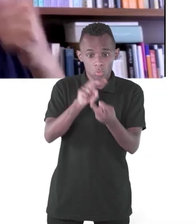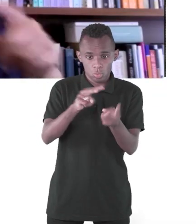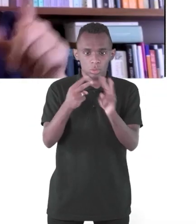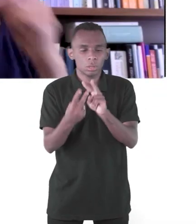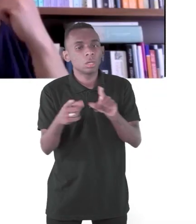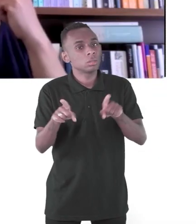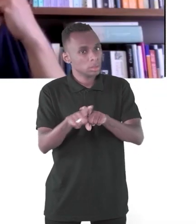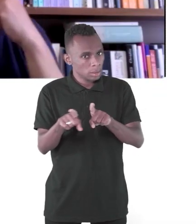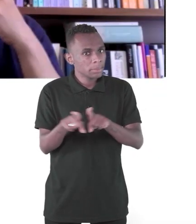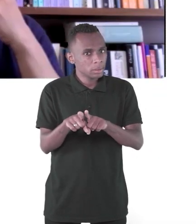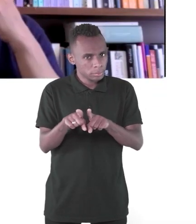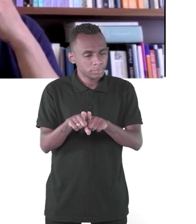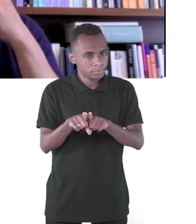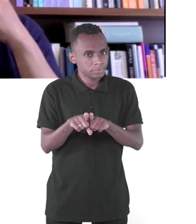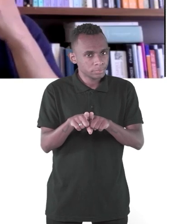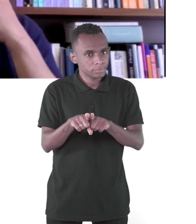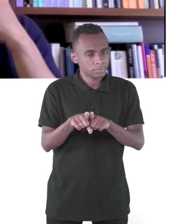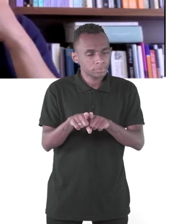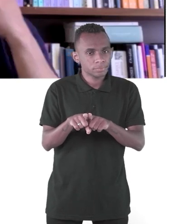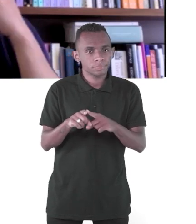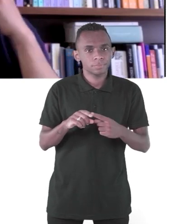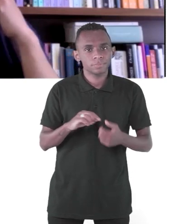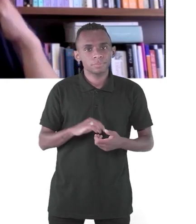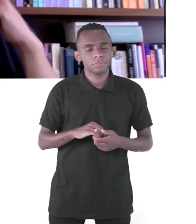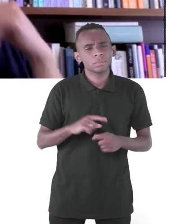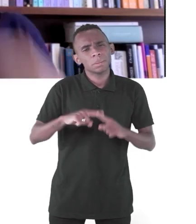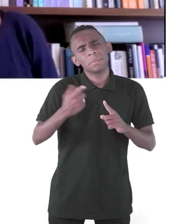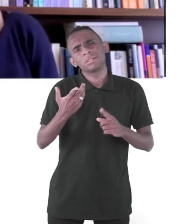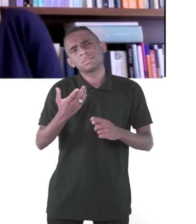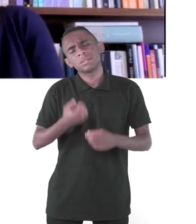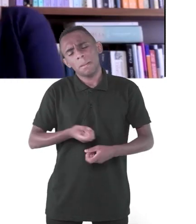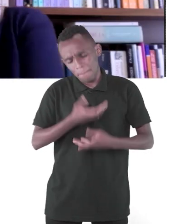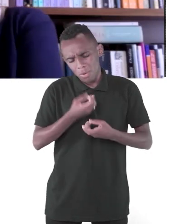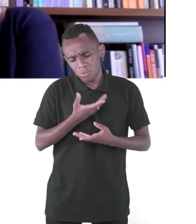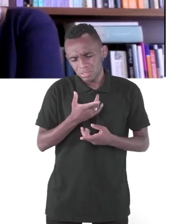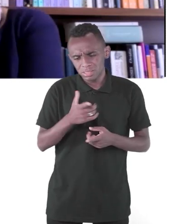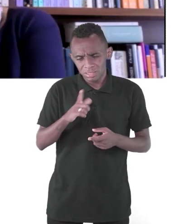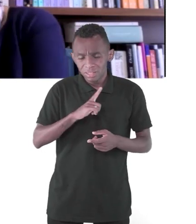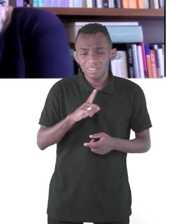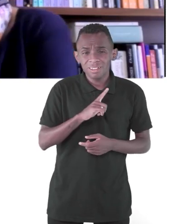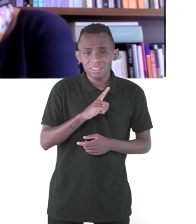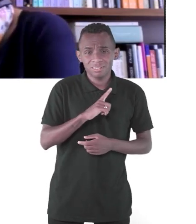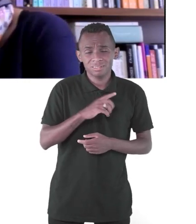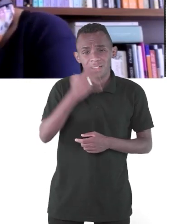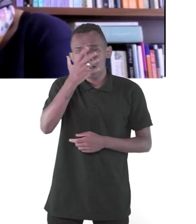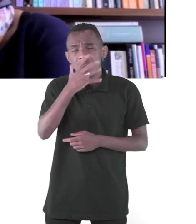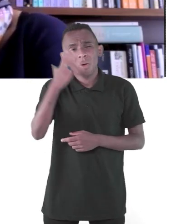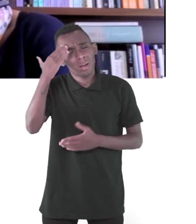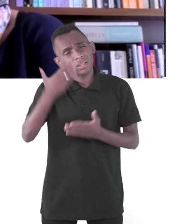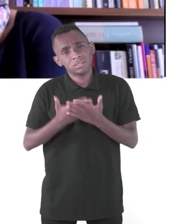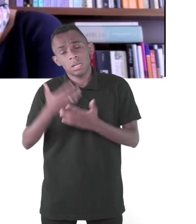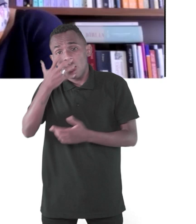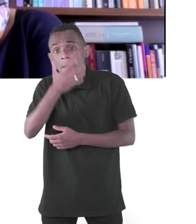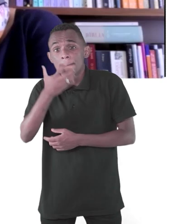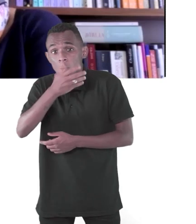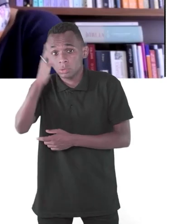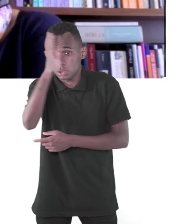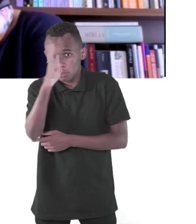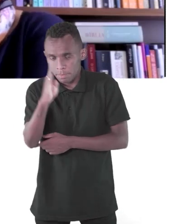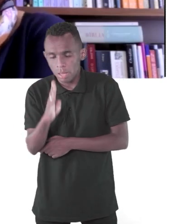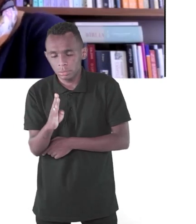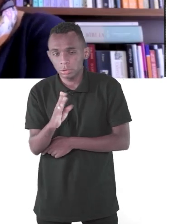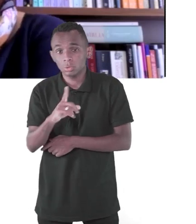O contrário também. É verdade. Mas a poesia, eu acho que a música brasileira, de todas